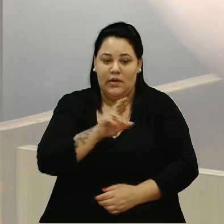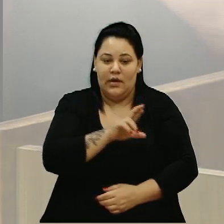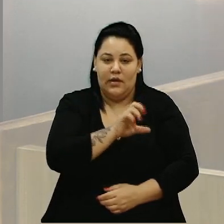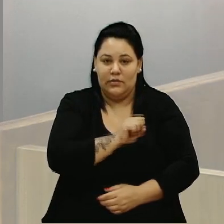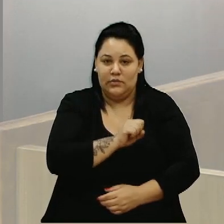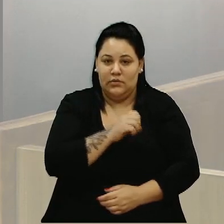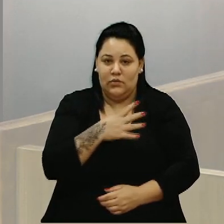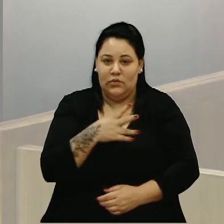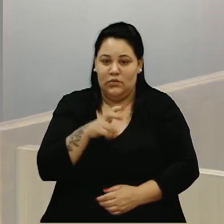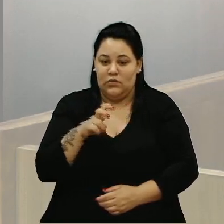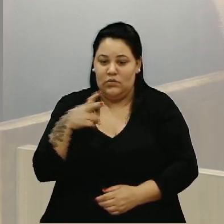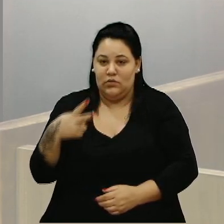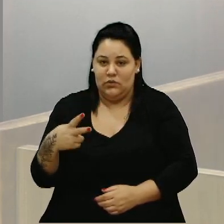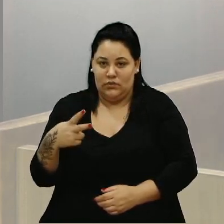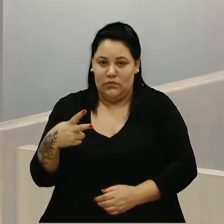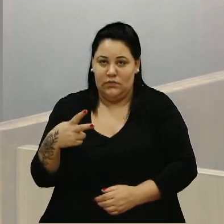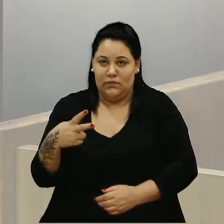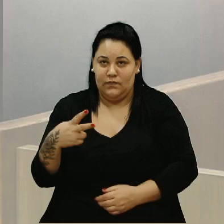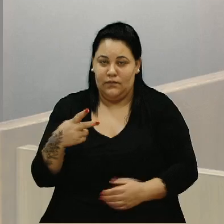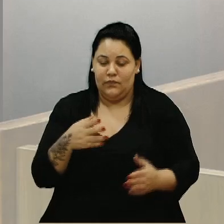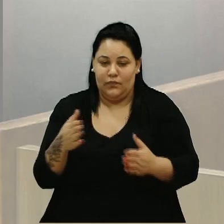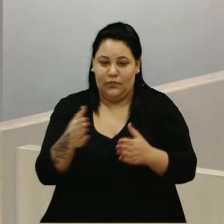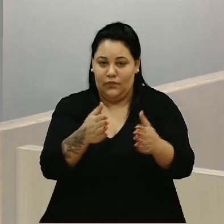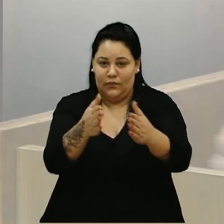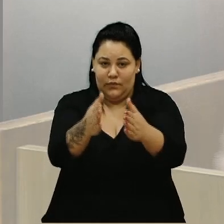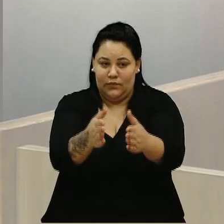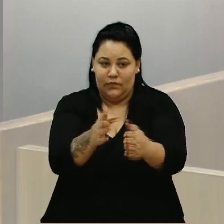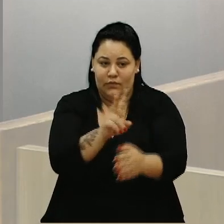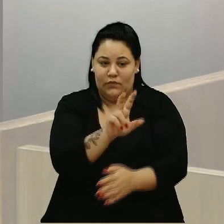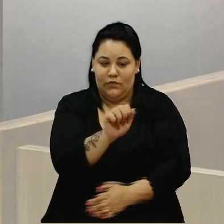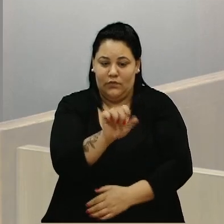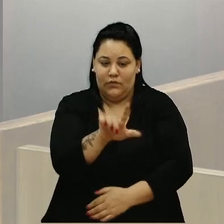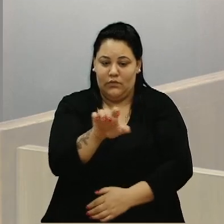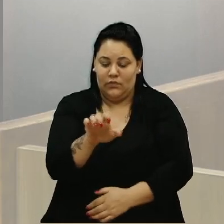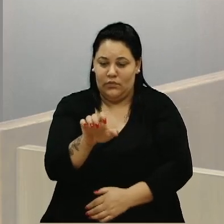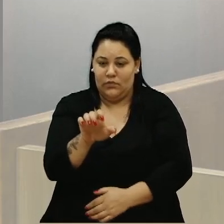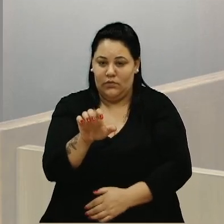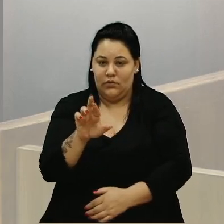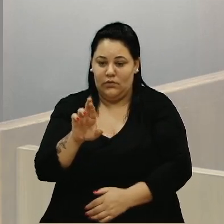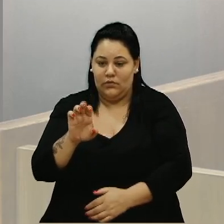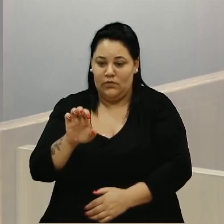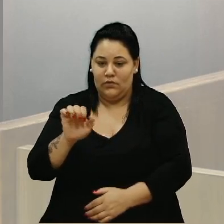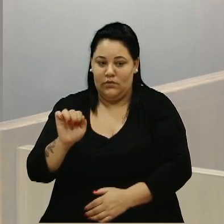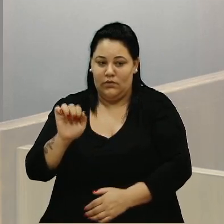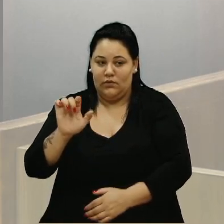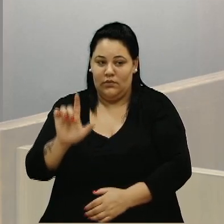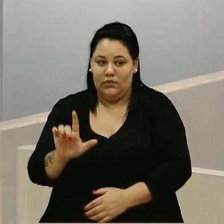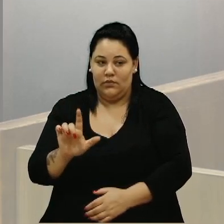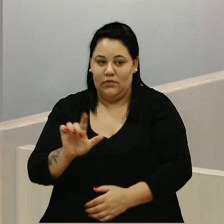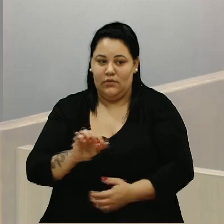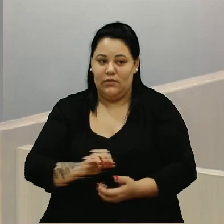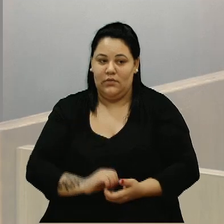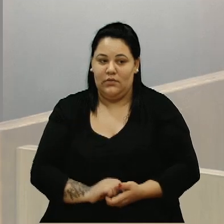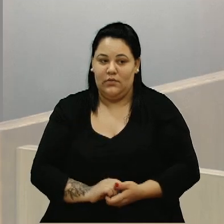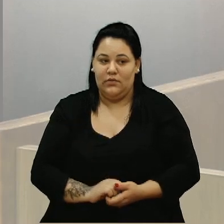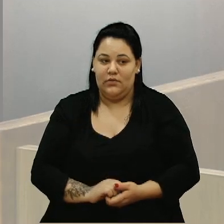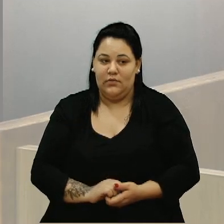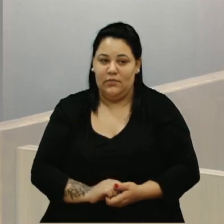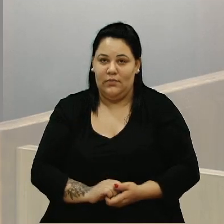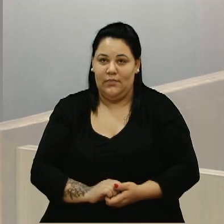452 em direção ali no Vale Real, depois você sobe ali